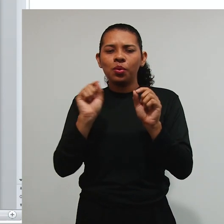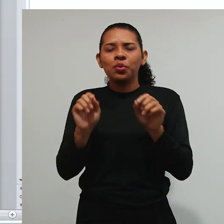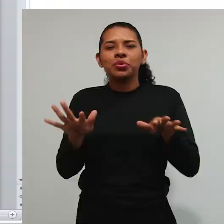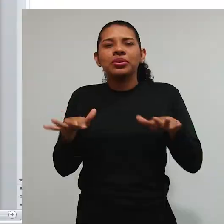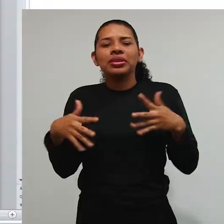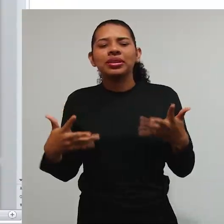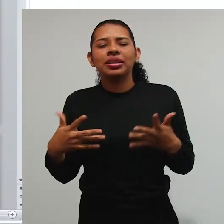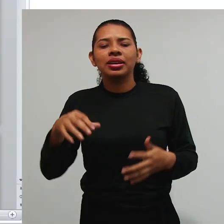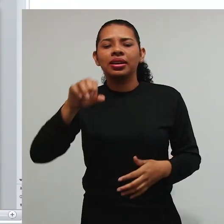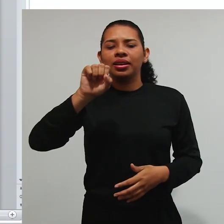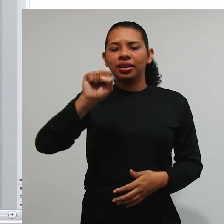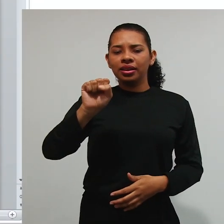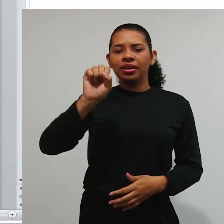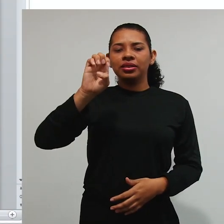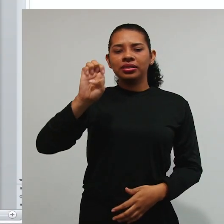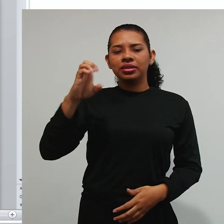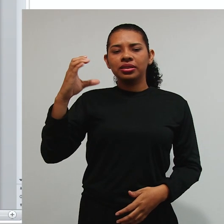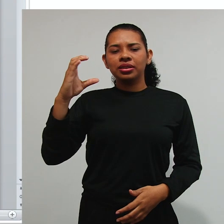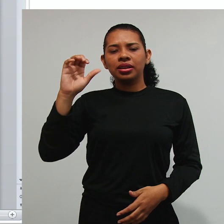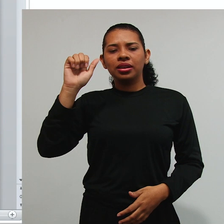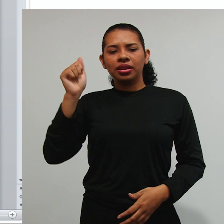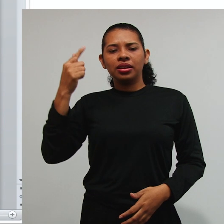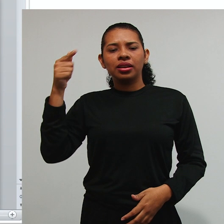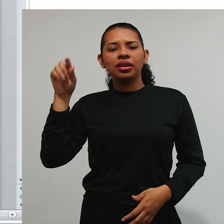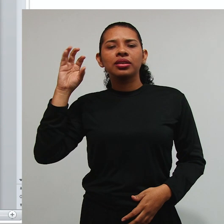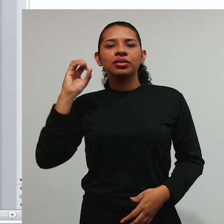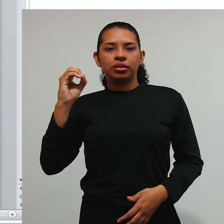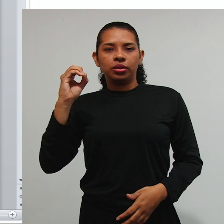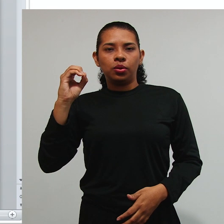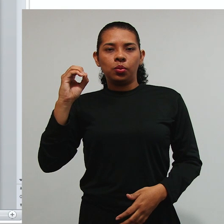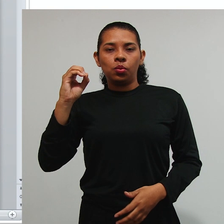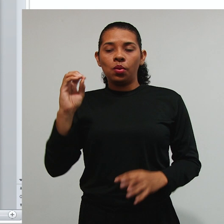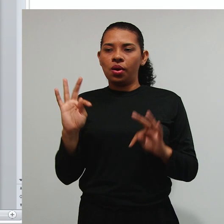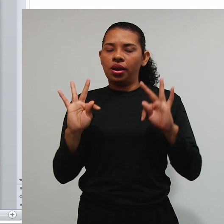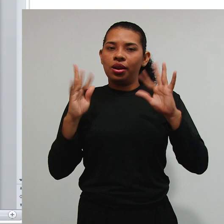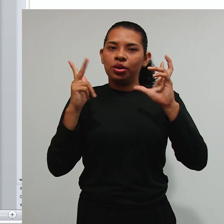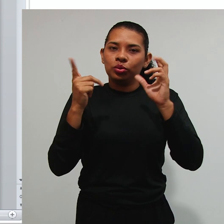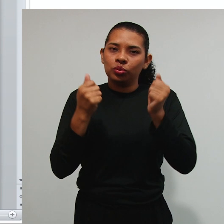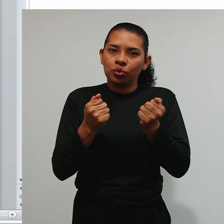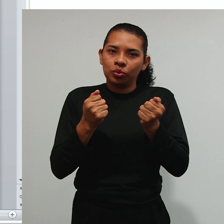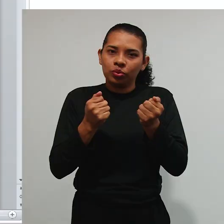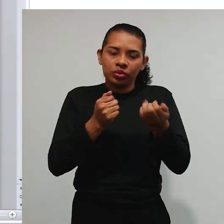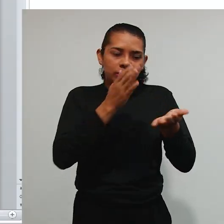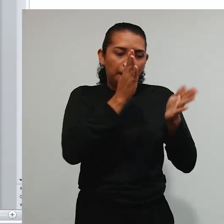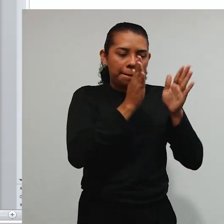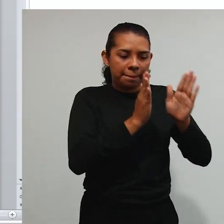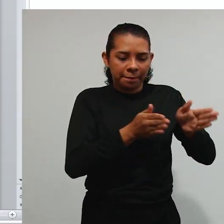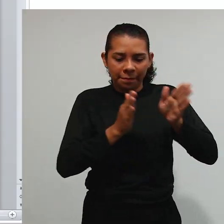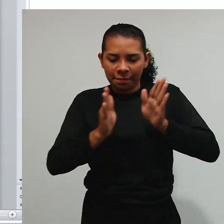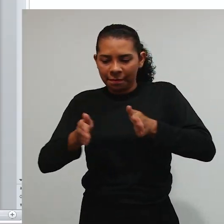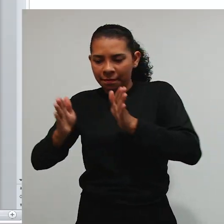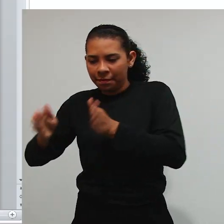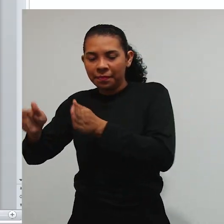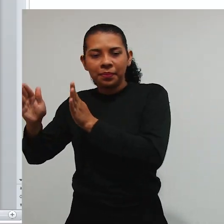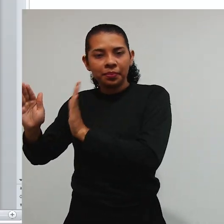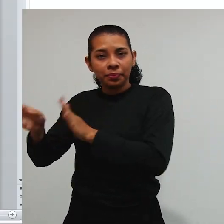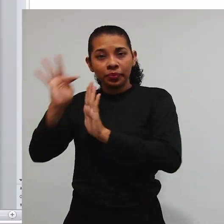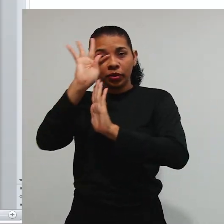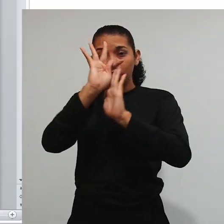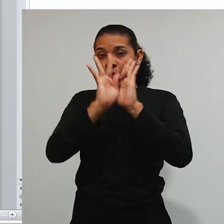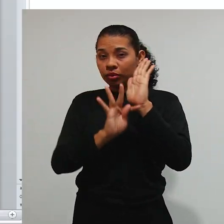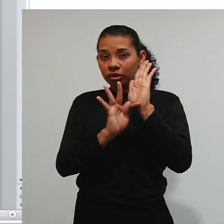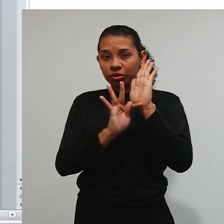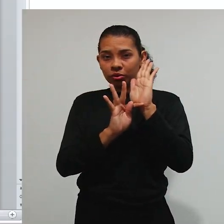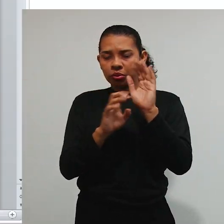as divisões que tem em um texto. Dependendo do seu texto, você pode ter mais de uma seção, 2, 3,